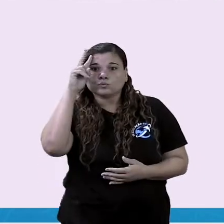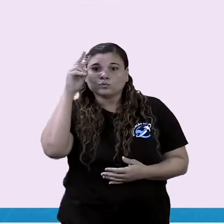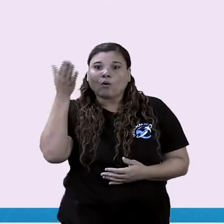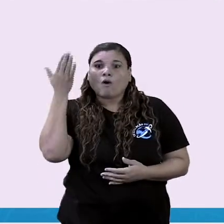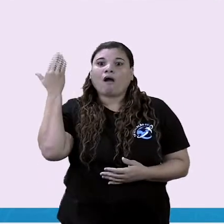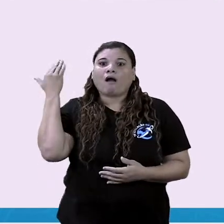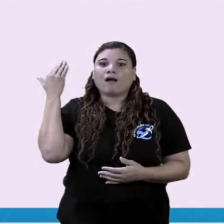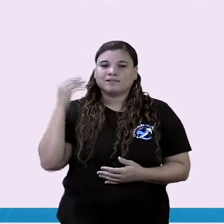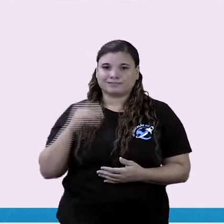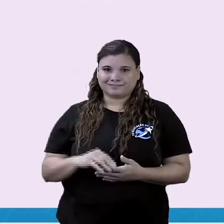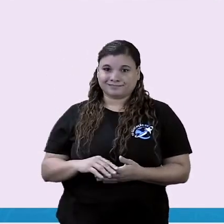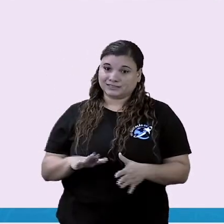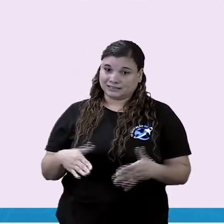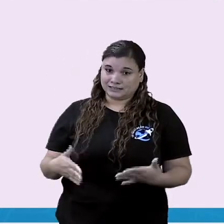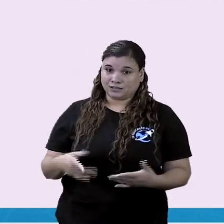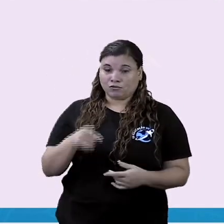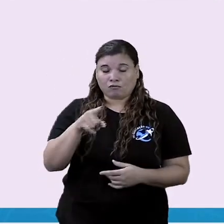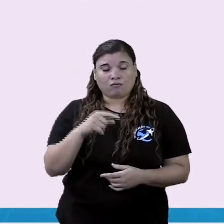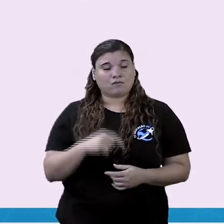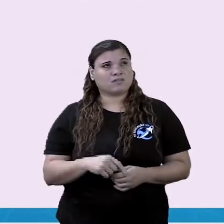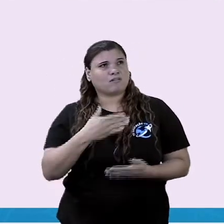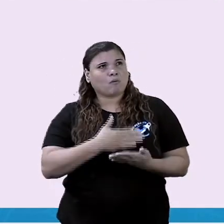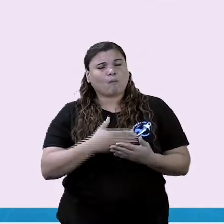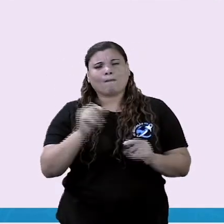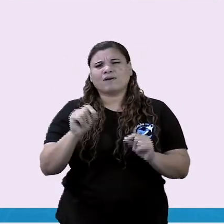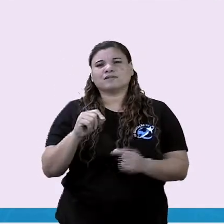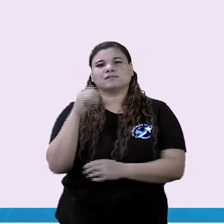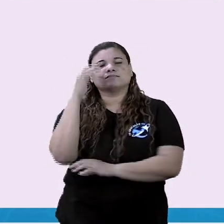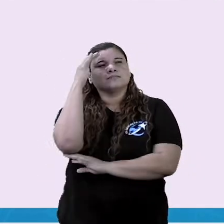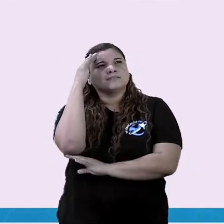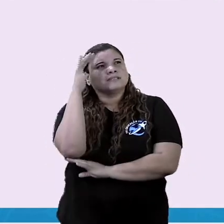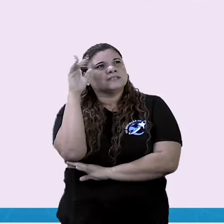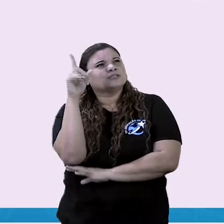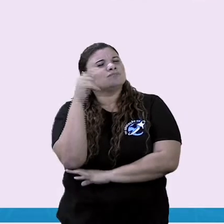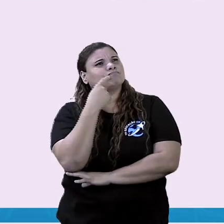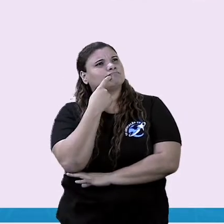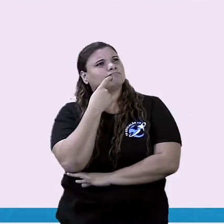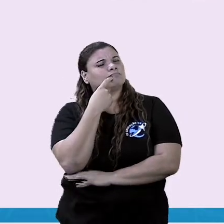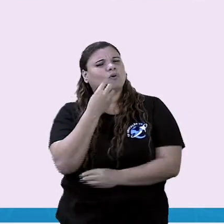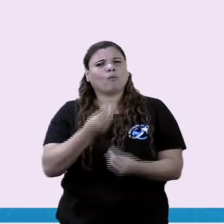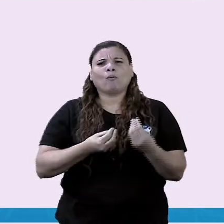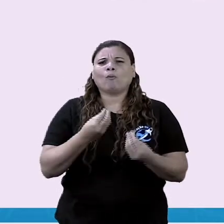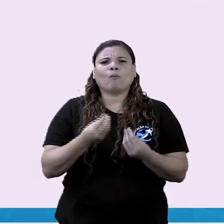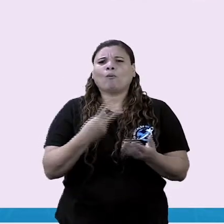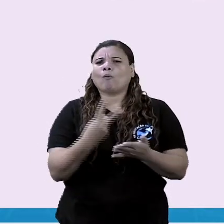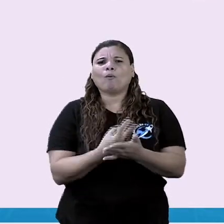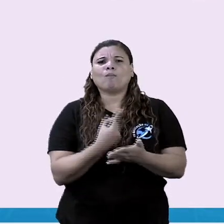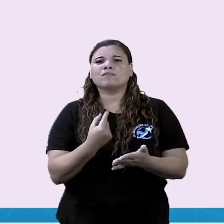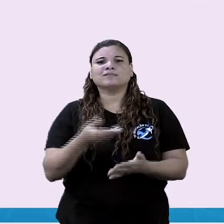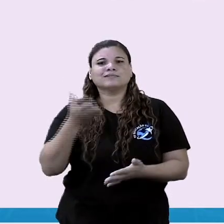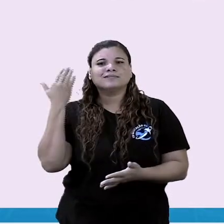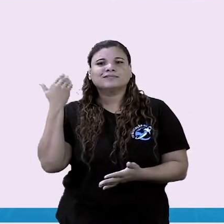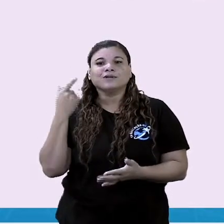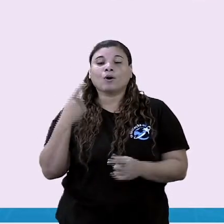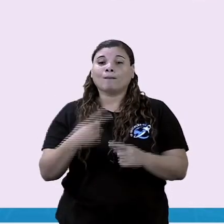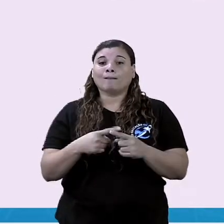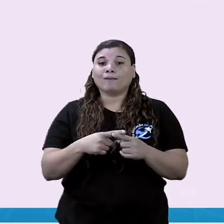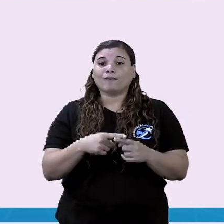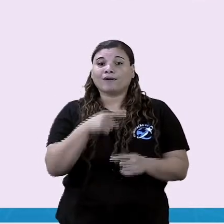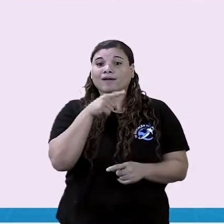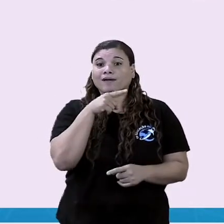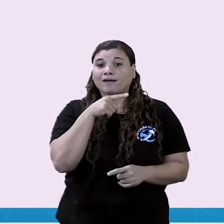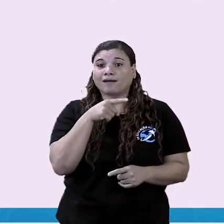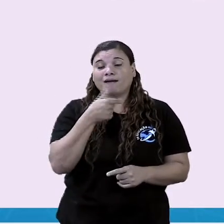a imaginar como é, né, que seria naquele tempo a partir daqueles relatos. Não é isso